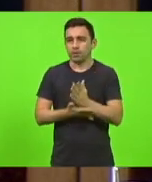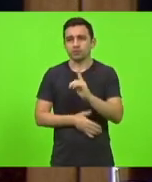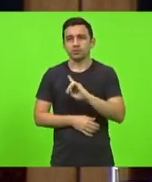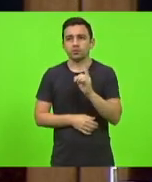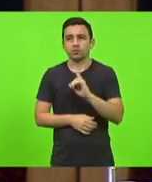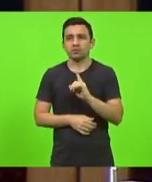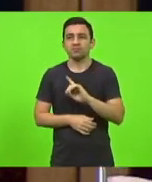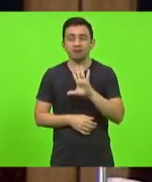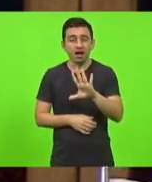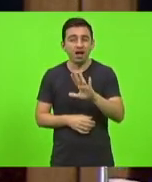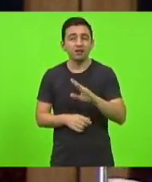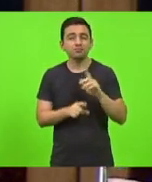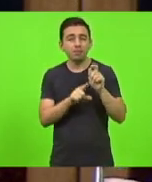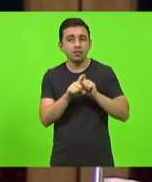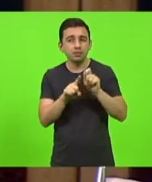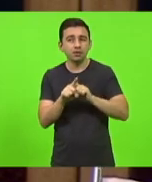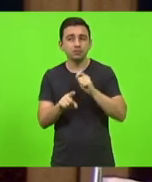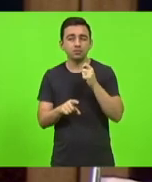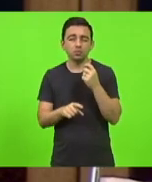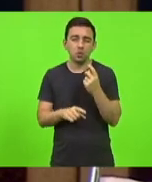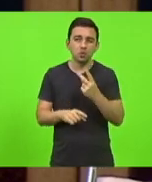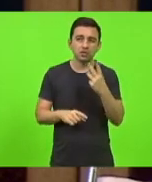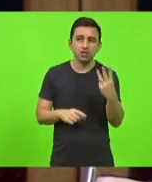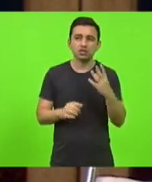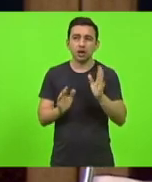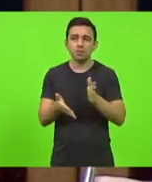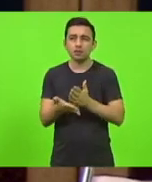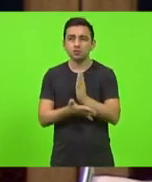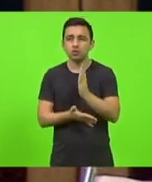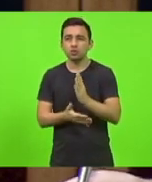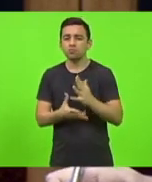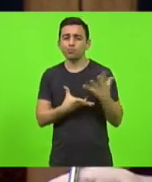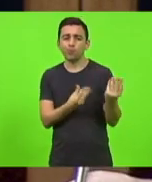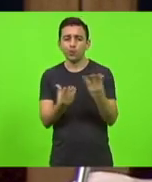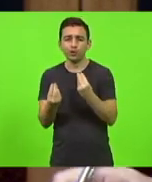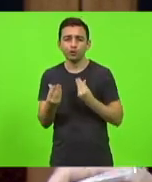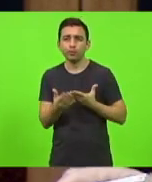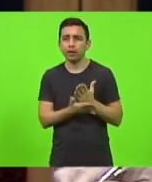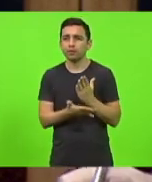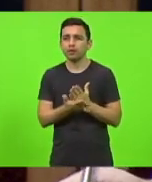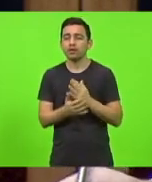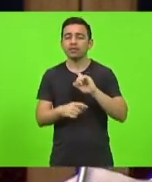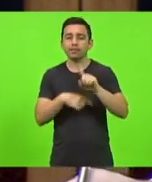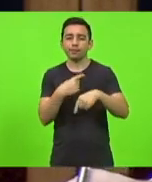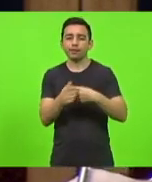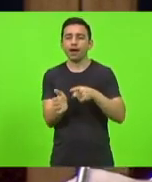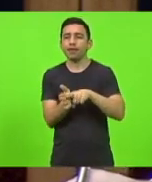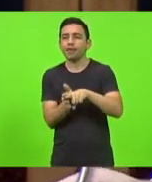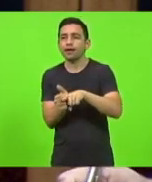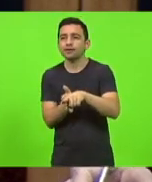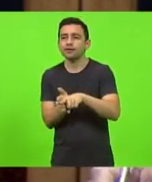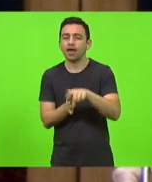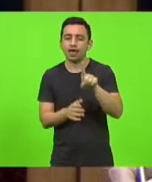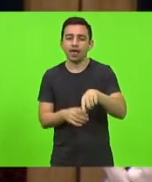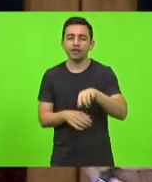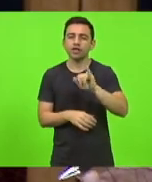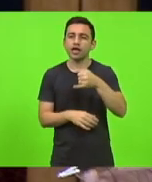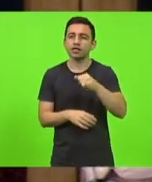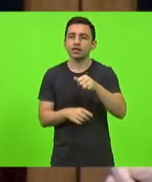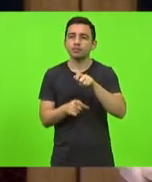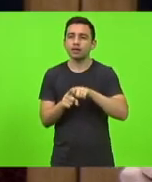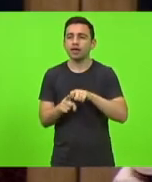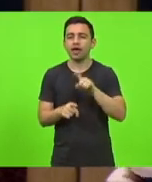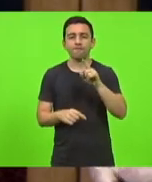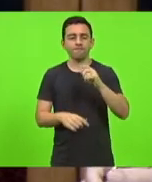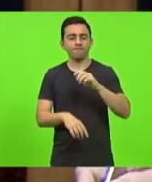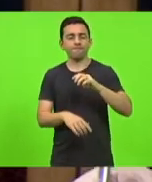que há 2, 3 meses passaram, muitos infelizmente vão passar. Aí a gente vai conseguir analisar só em janeiro. Ah, falta de competência, ah,